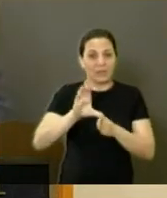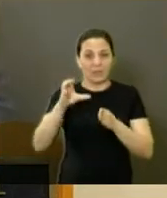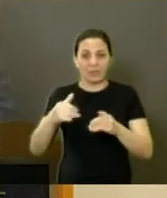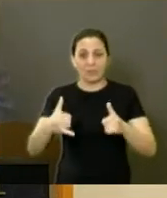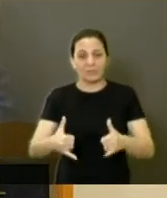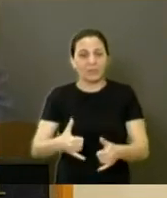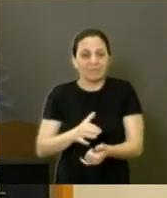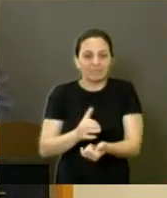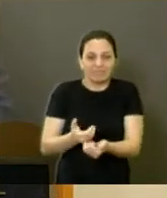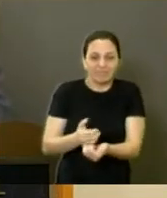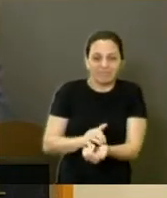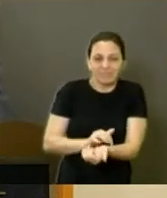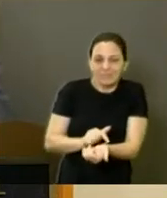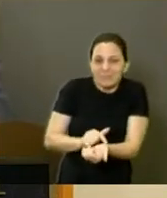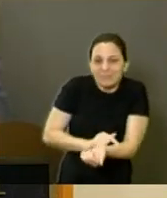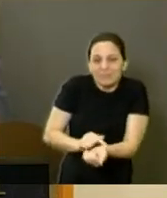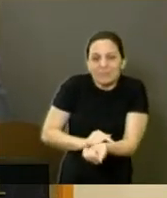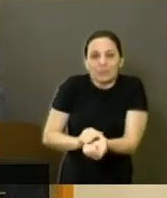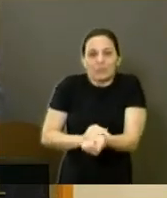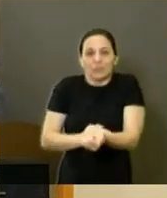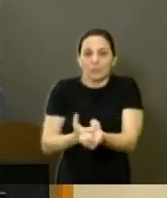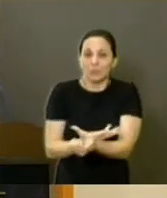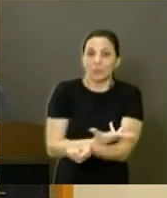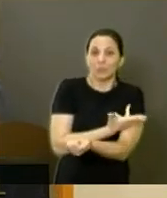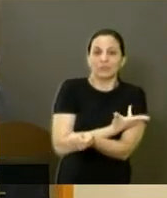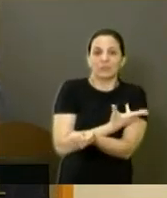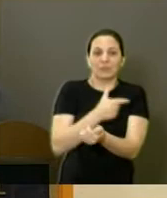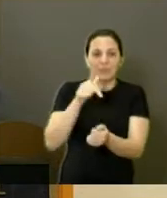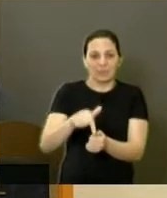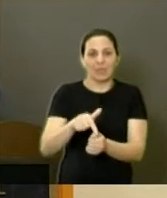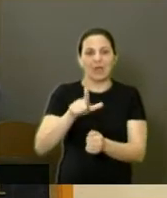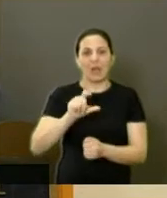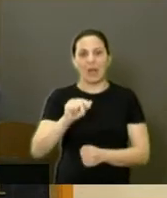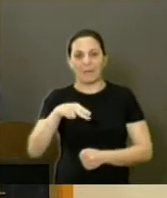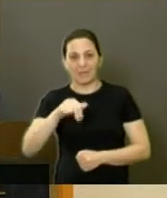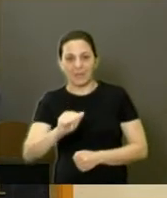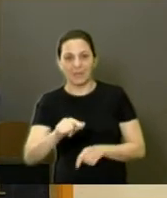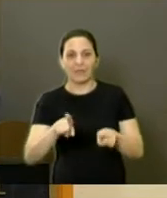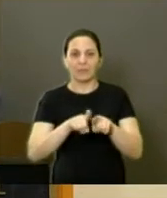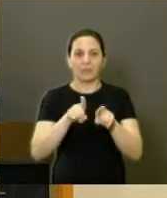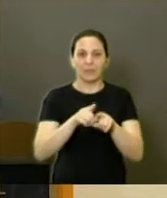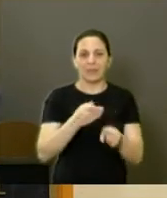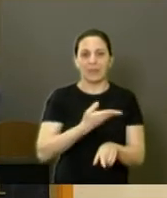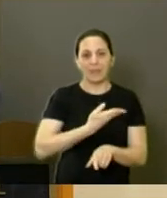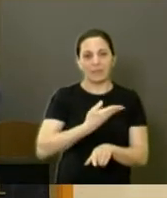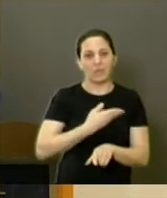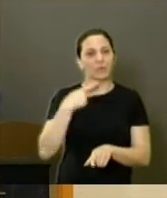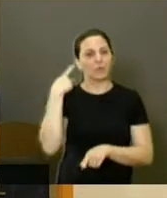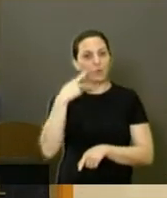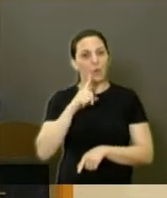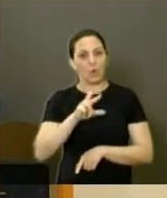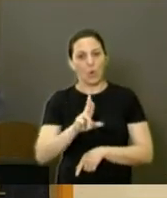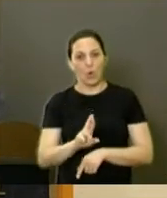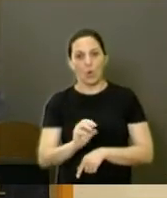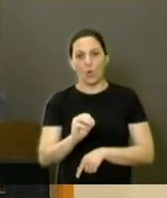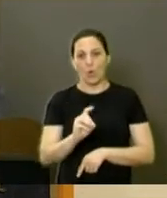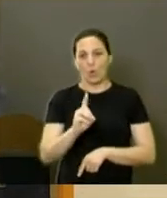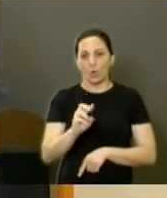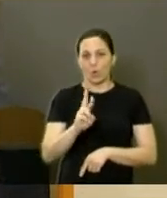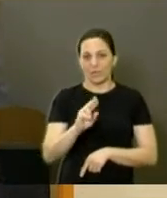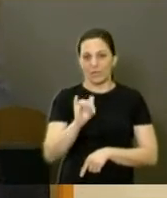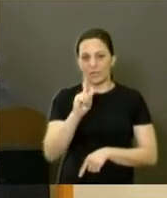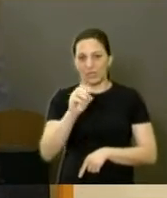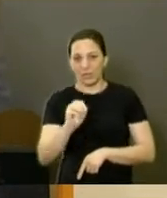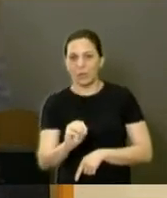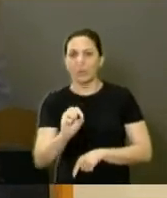grande. Muito obrigado mesmo de coração, vereador Lapena, e também meu grande amigo, vereador Rodrigo, que está fazendo honrar os votos